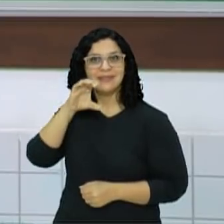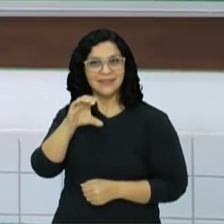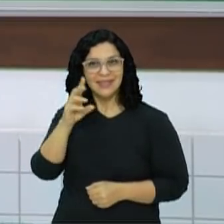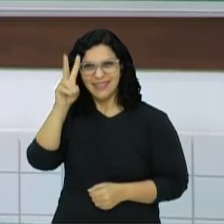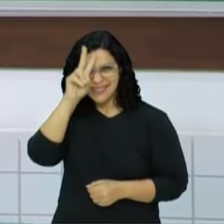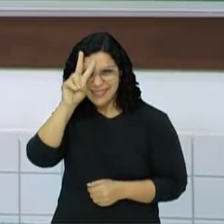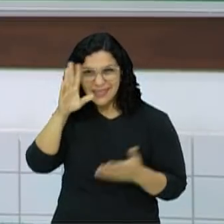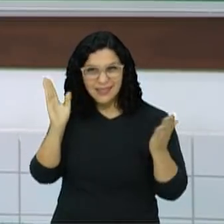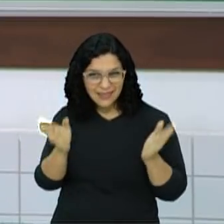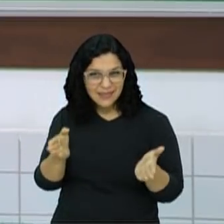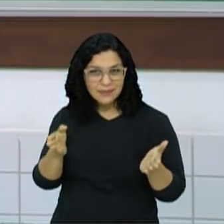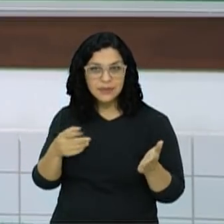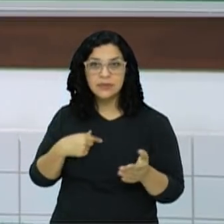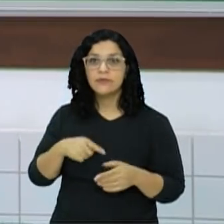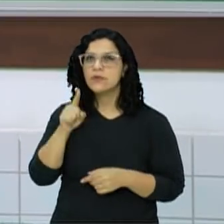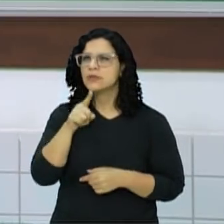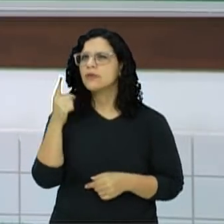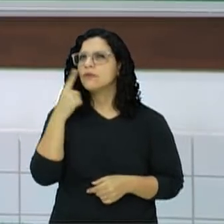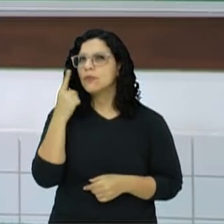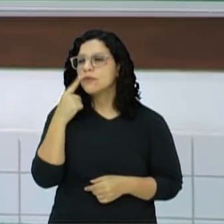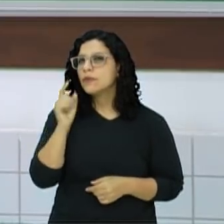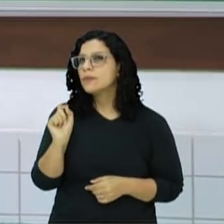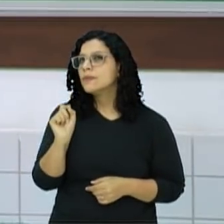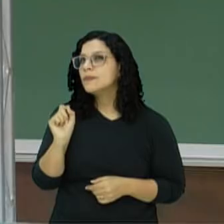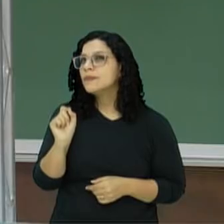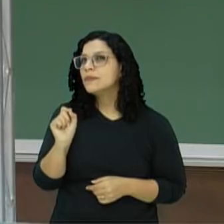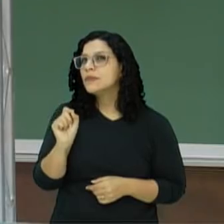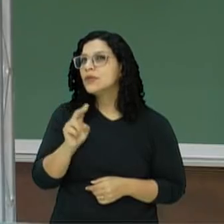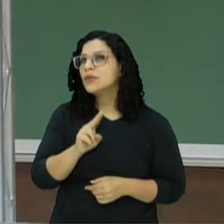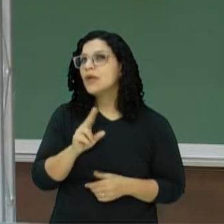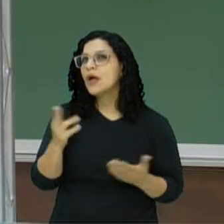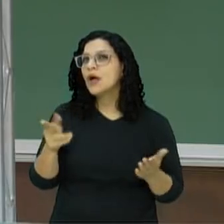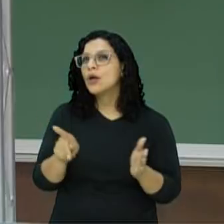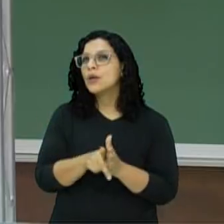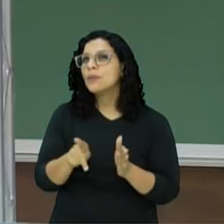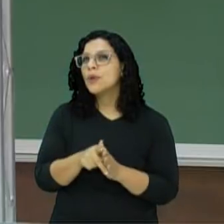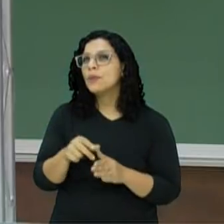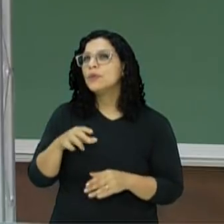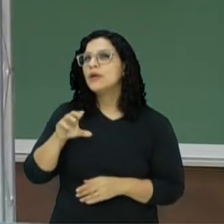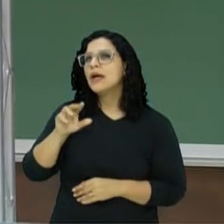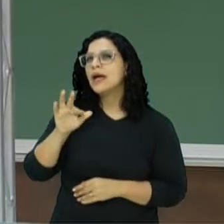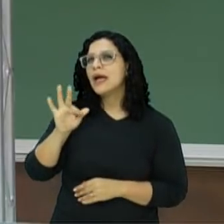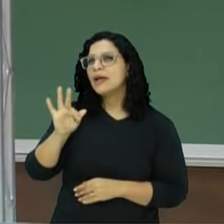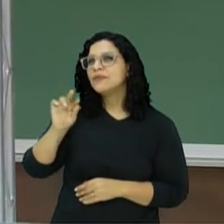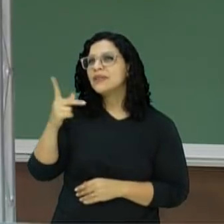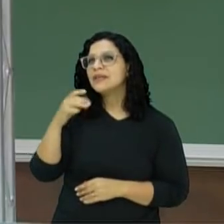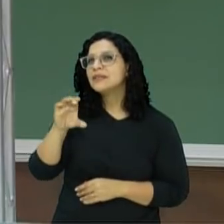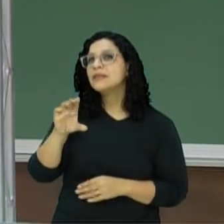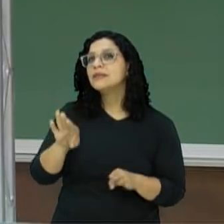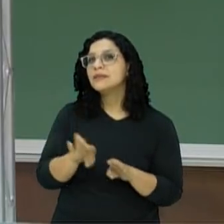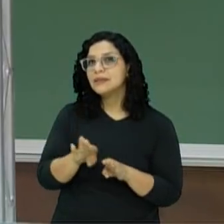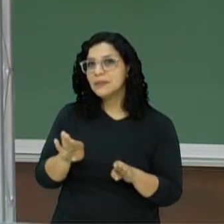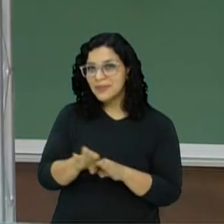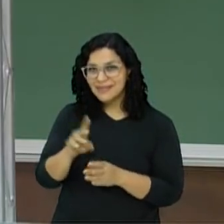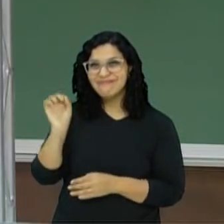Henrique Cardoso. Teste pra você. Qual é o jeito de chamar Fernando Henrique Cardoso também?